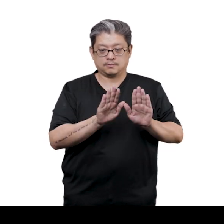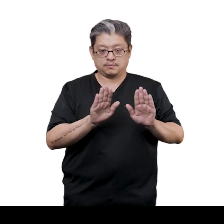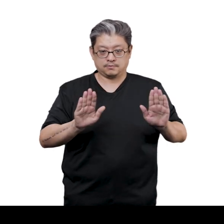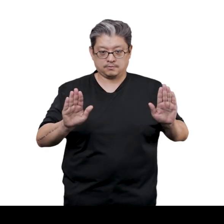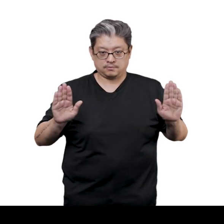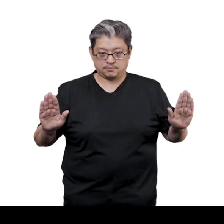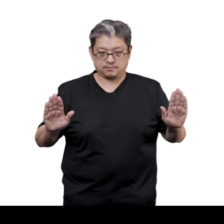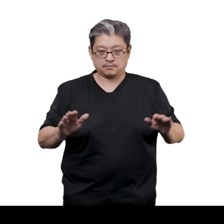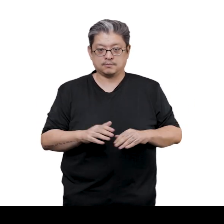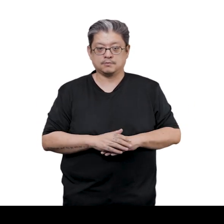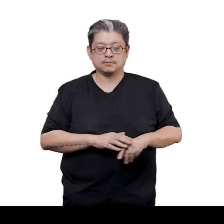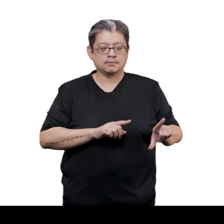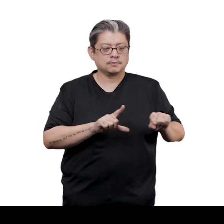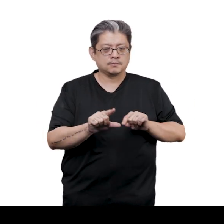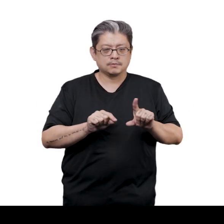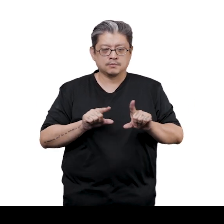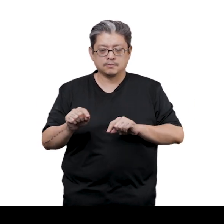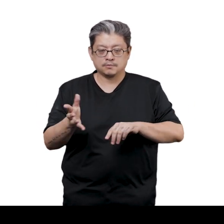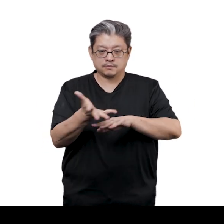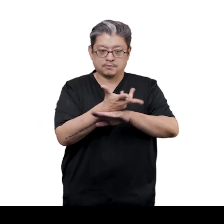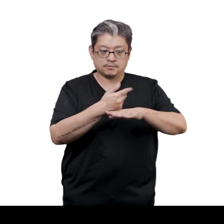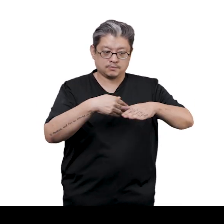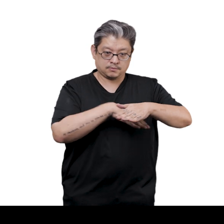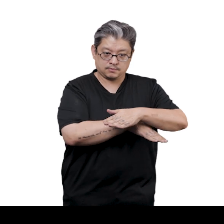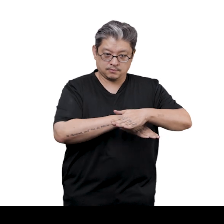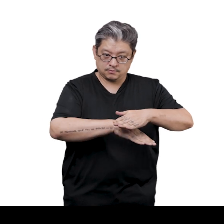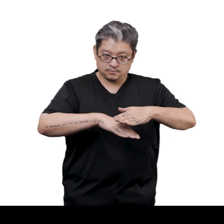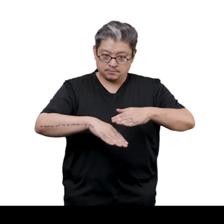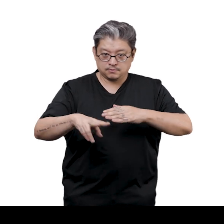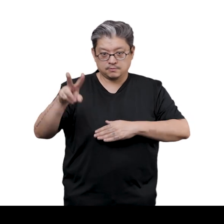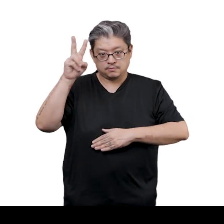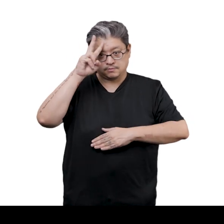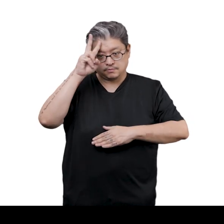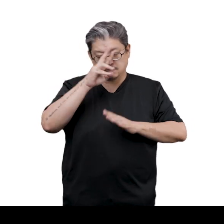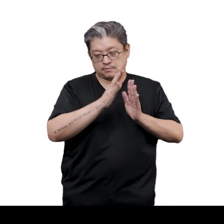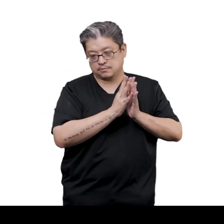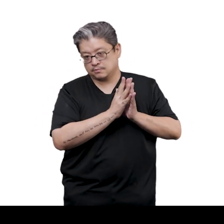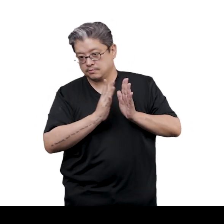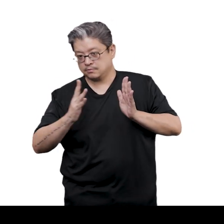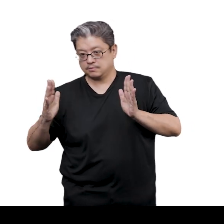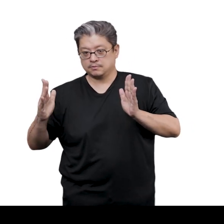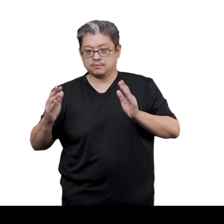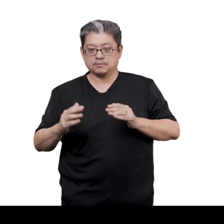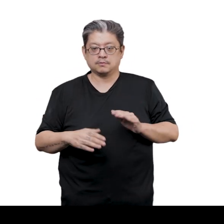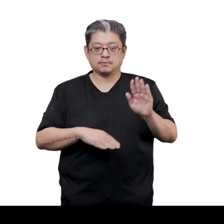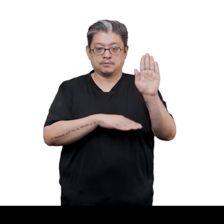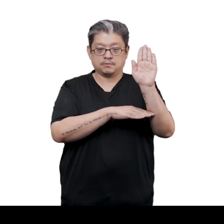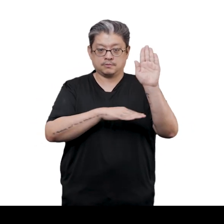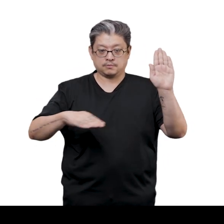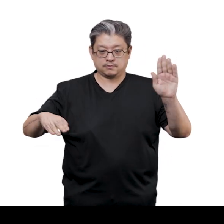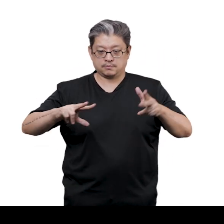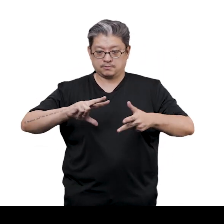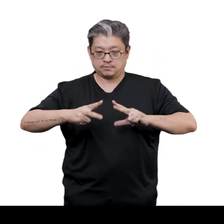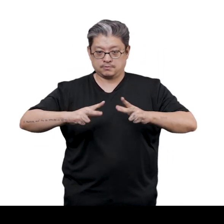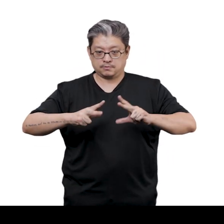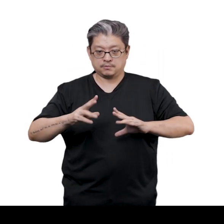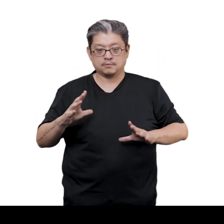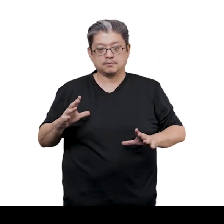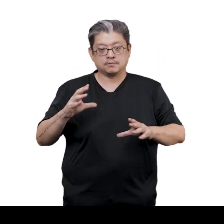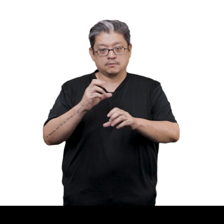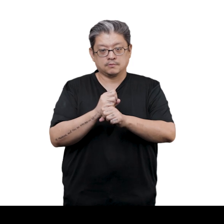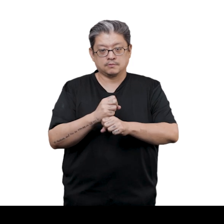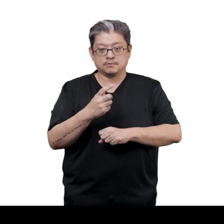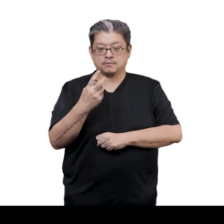em torno de seu acervo e de sua história. Neste andar, Geometrias reúne 62